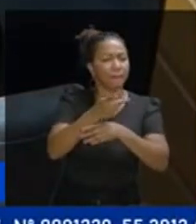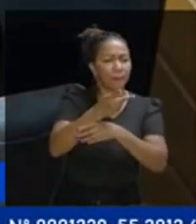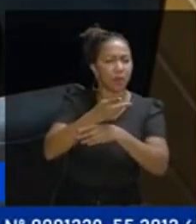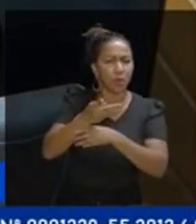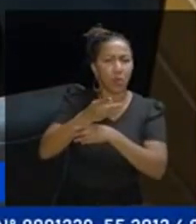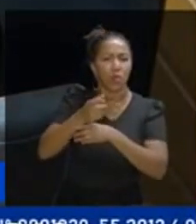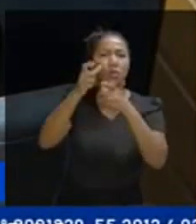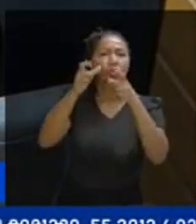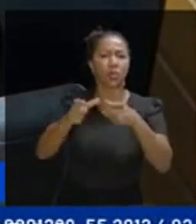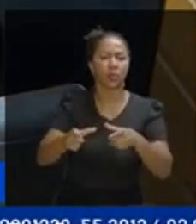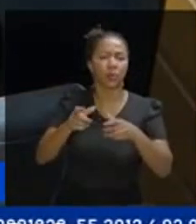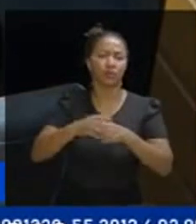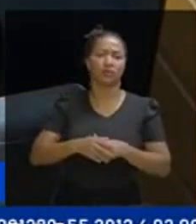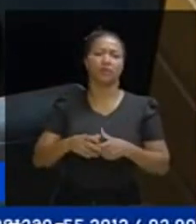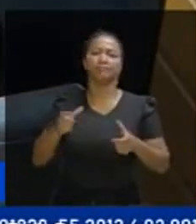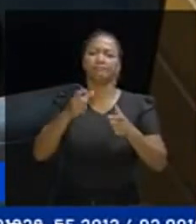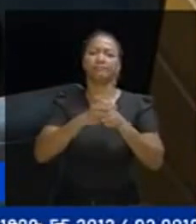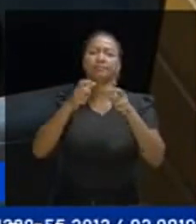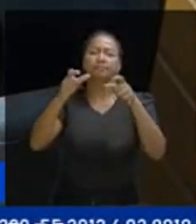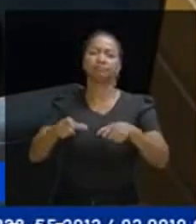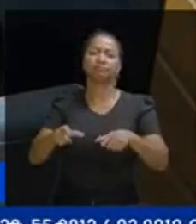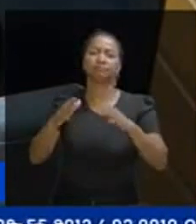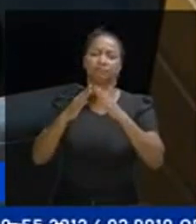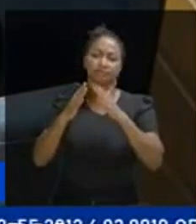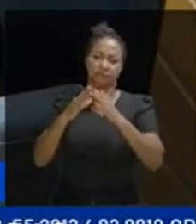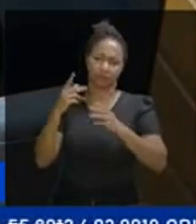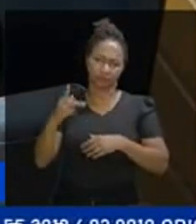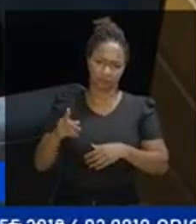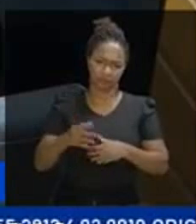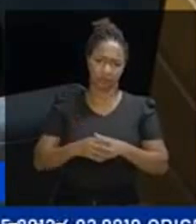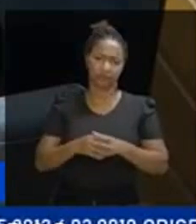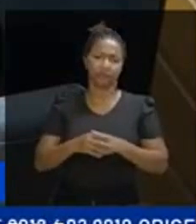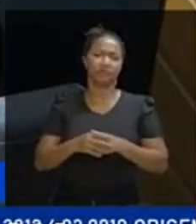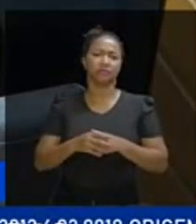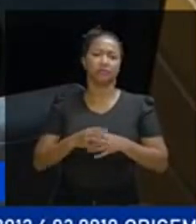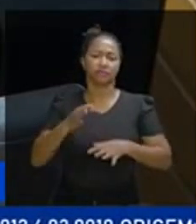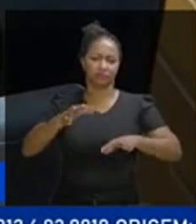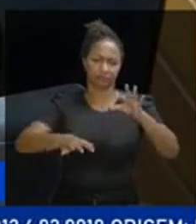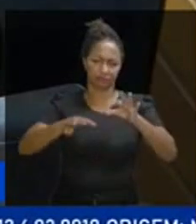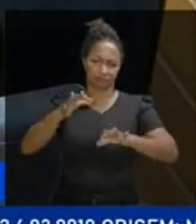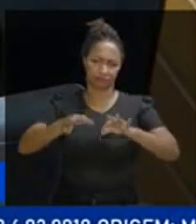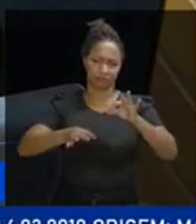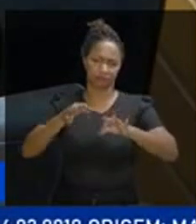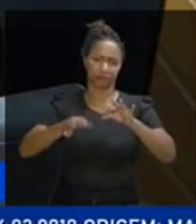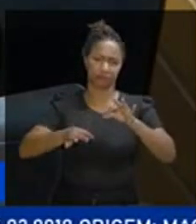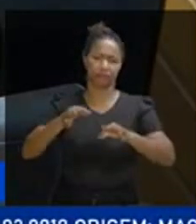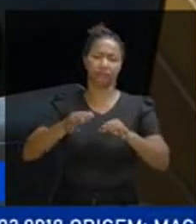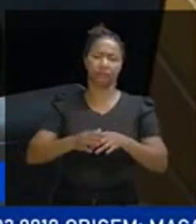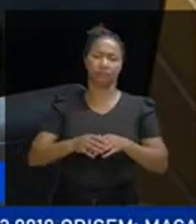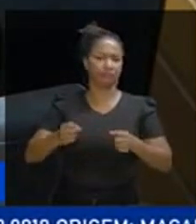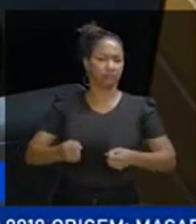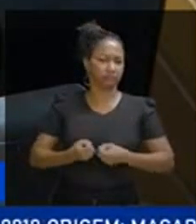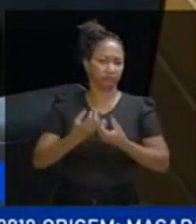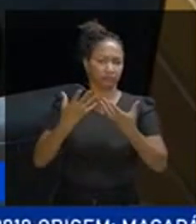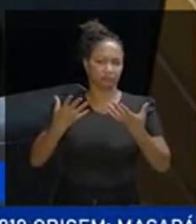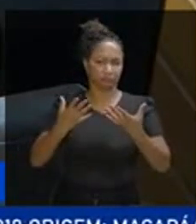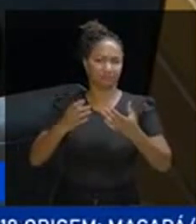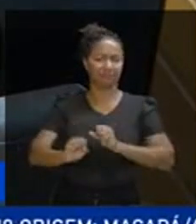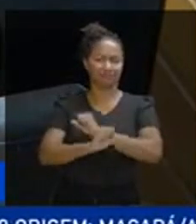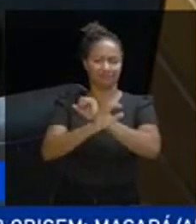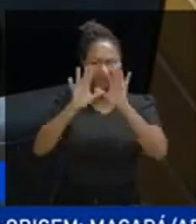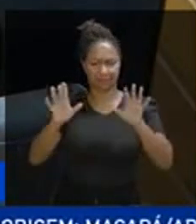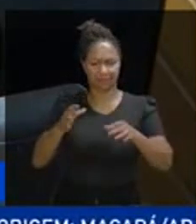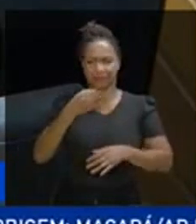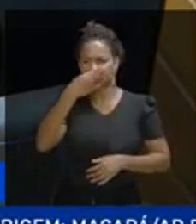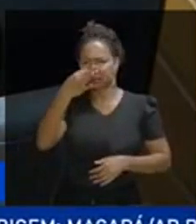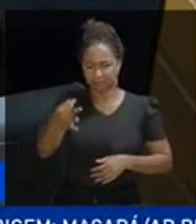ou de bens de sua propriedade, passíveis de constrição judicial, consignando expressamente naquela